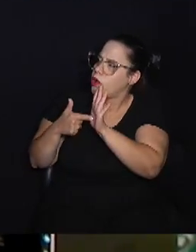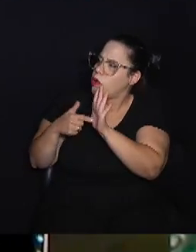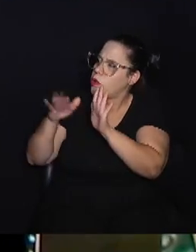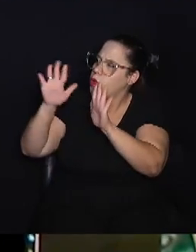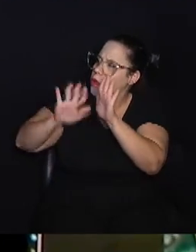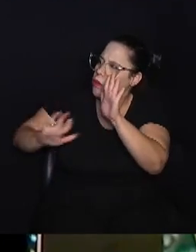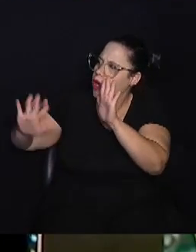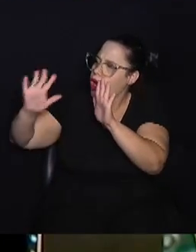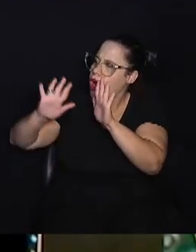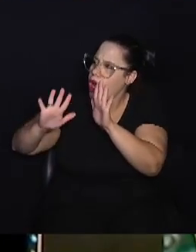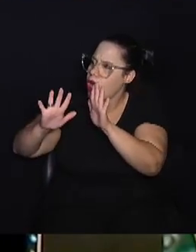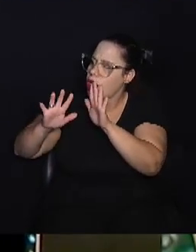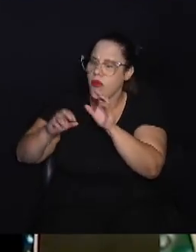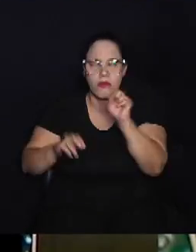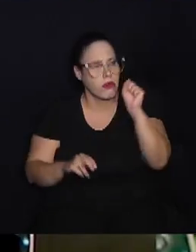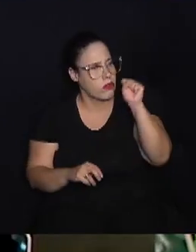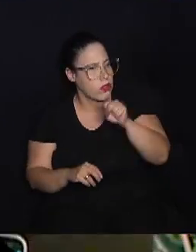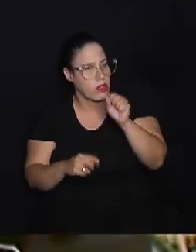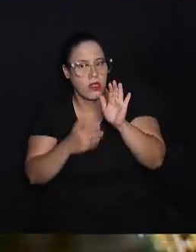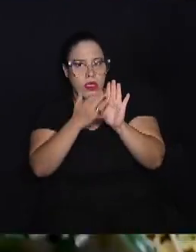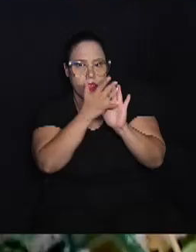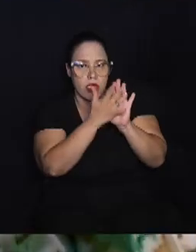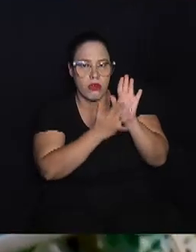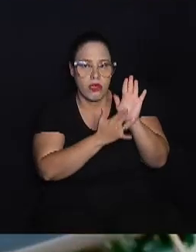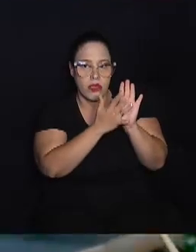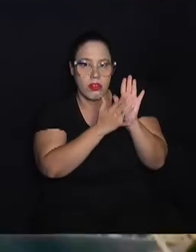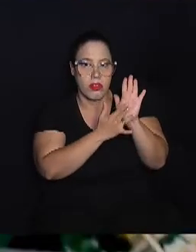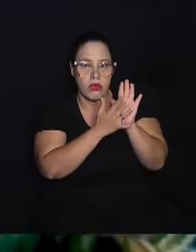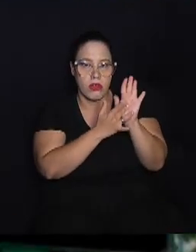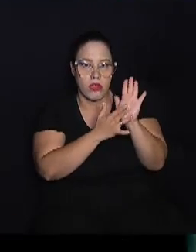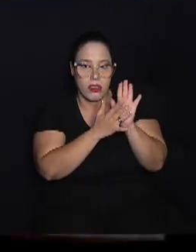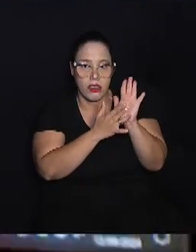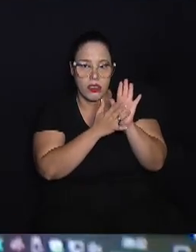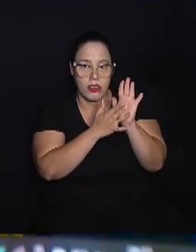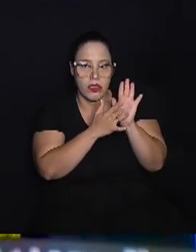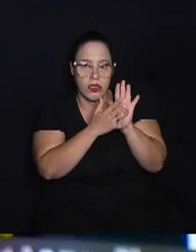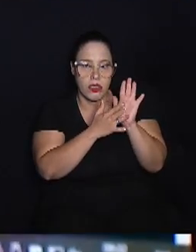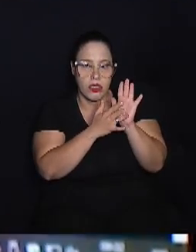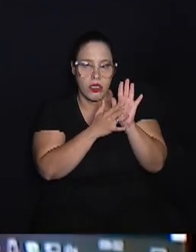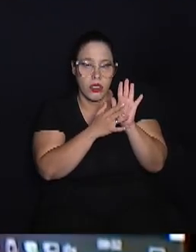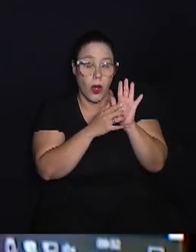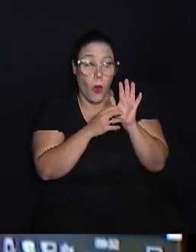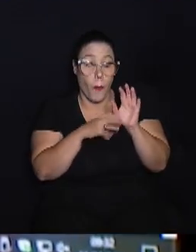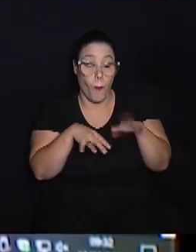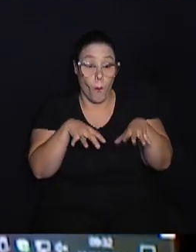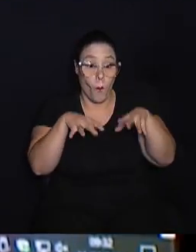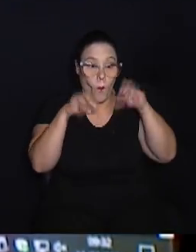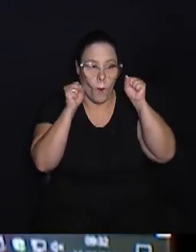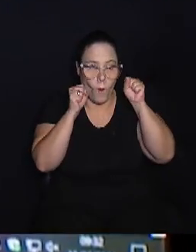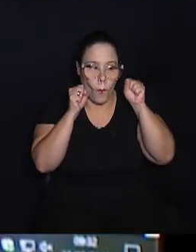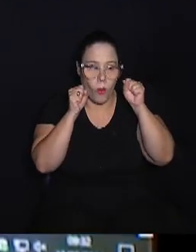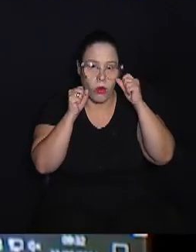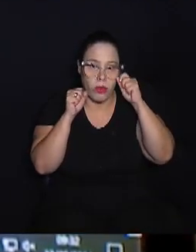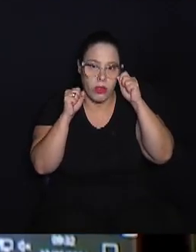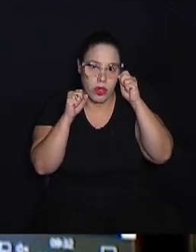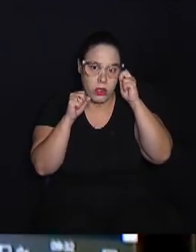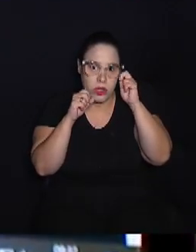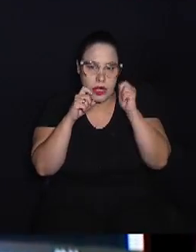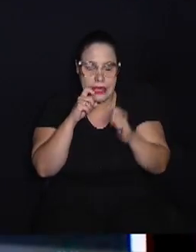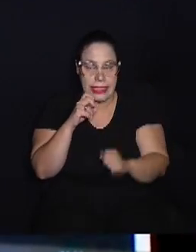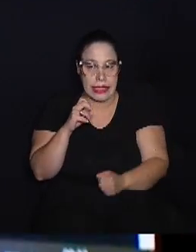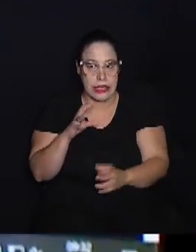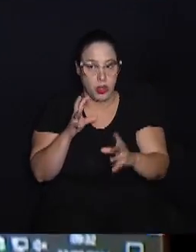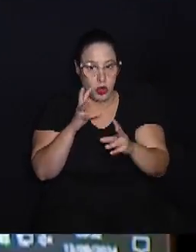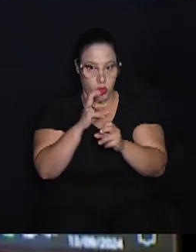para a gente? Sim, aqui nós estamos ainda com tempo muito seco, que é essa parte mais escura aqui do